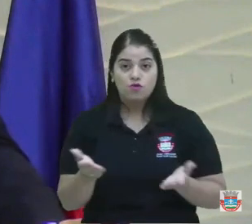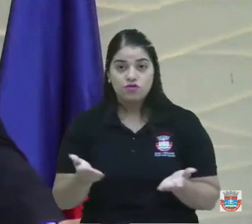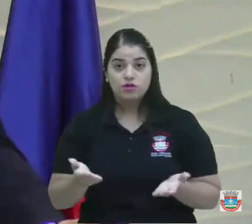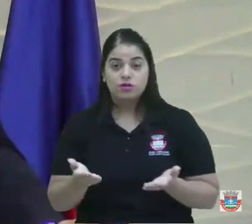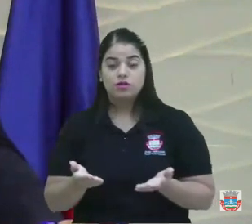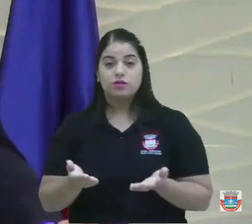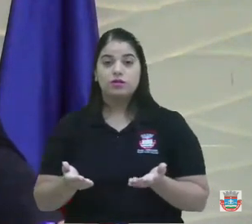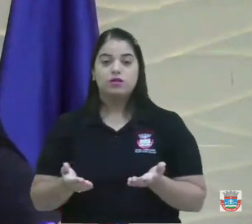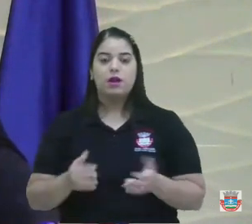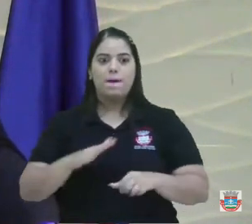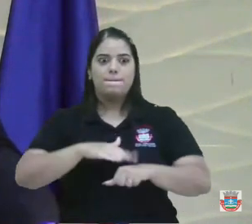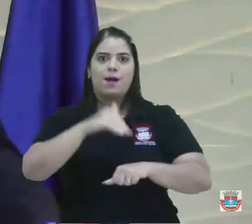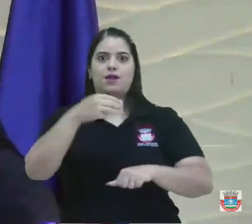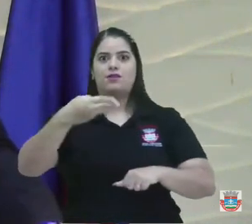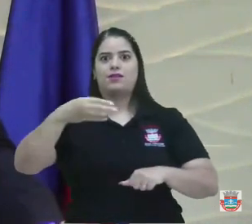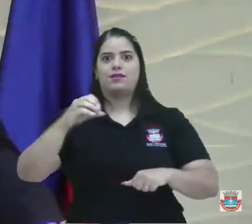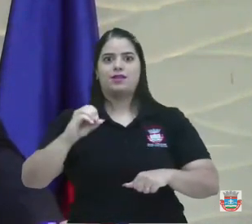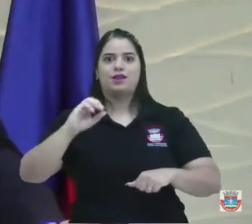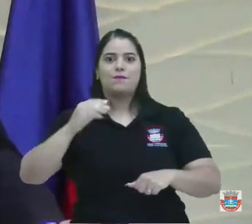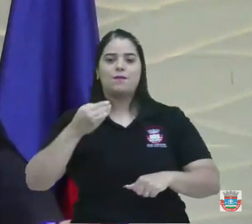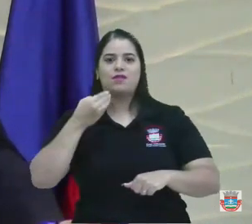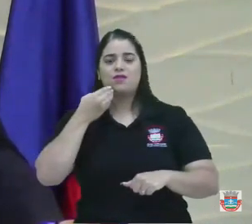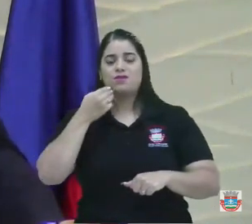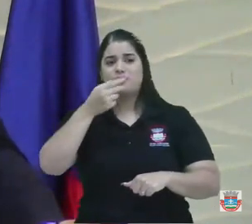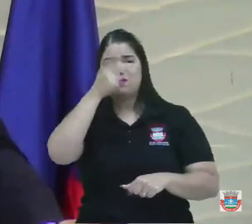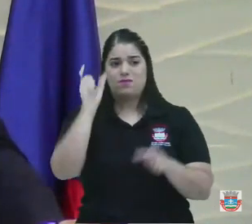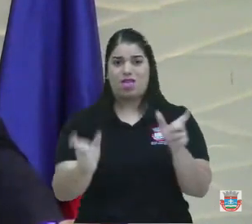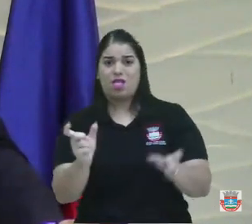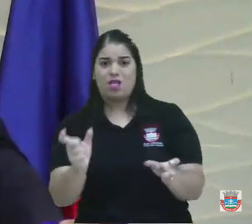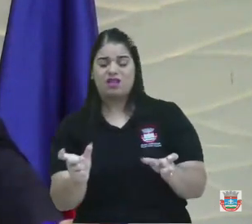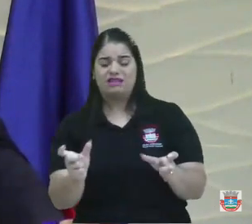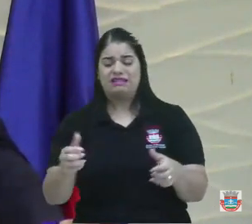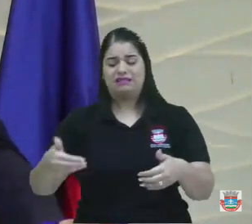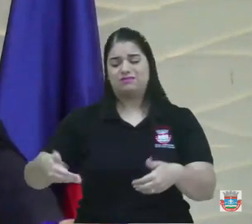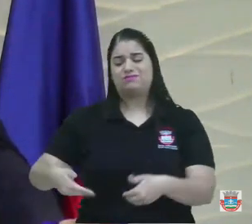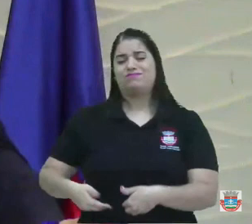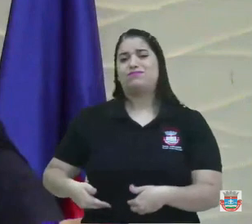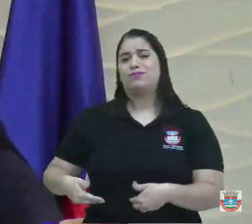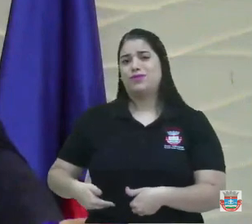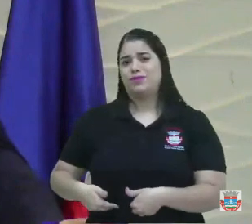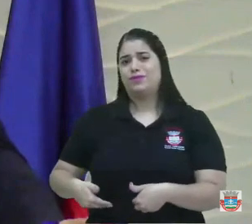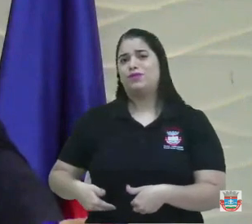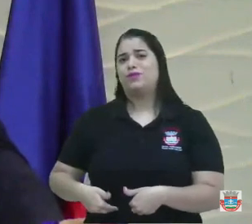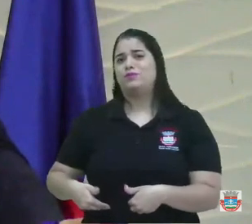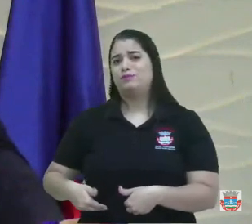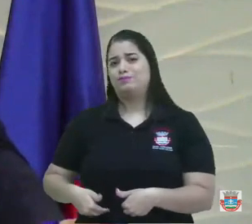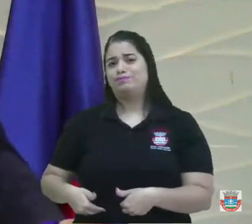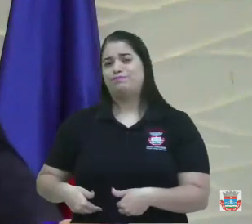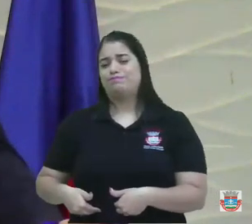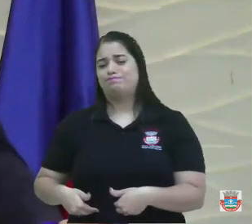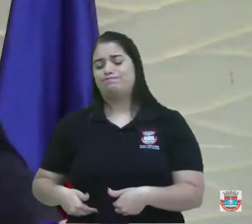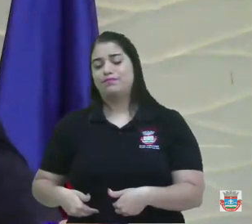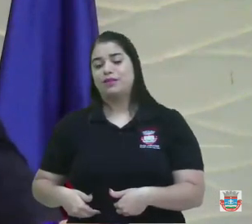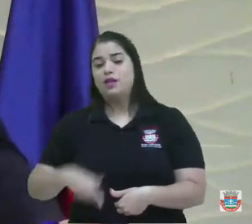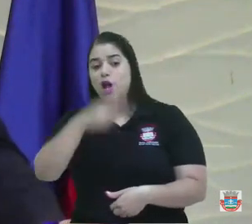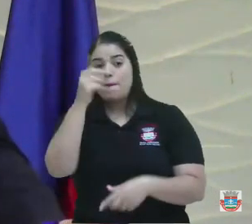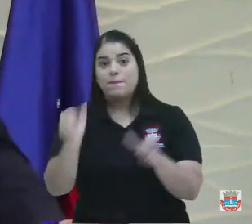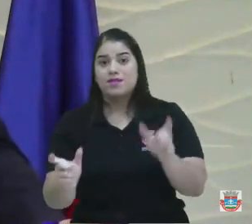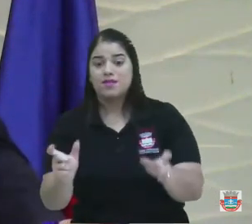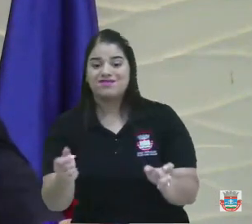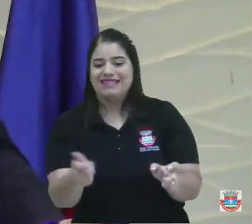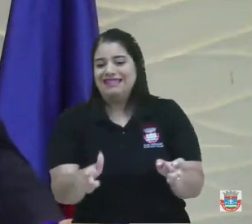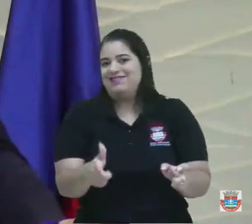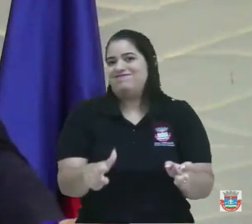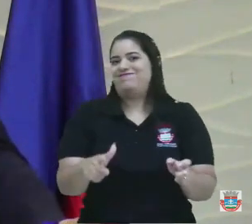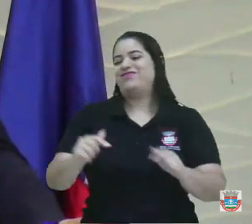de mais de 30 milhões de pessoas que passam fome, de um índice de desemprego muito alto.